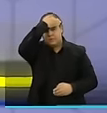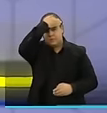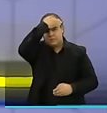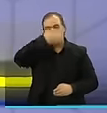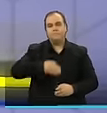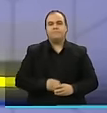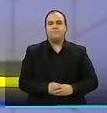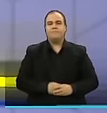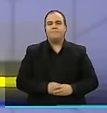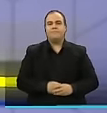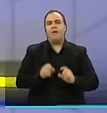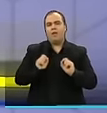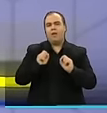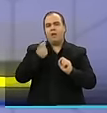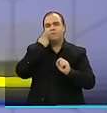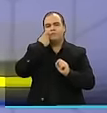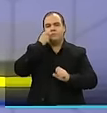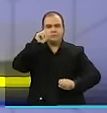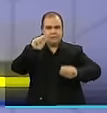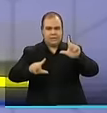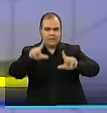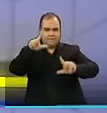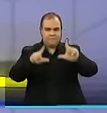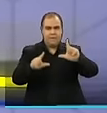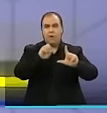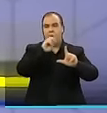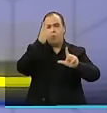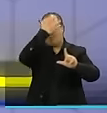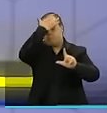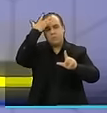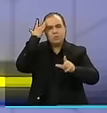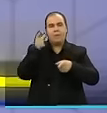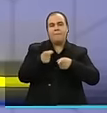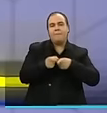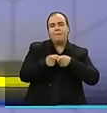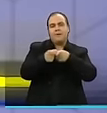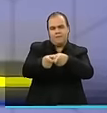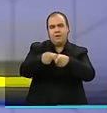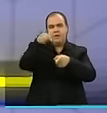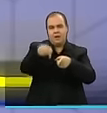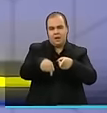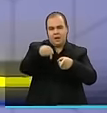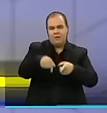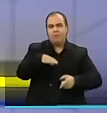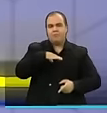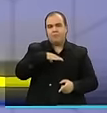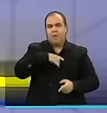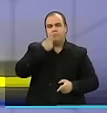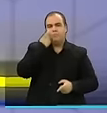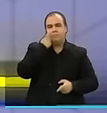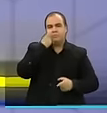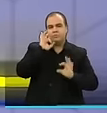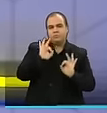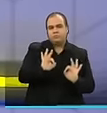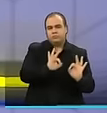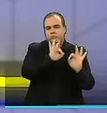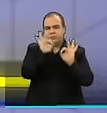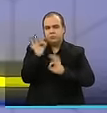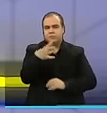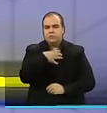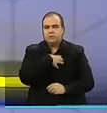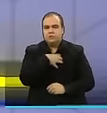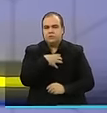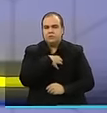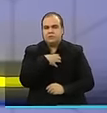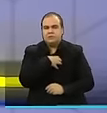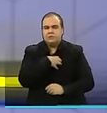quem tem ligado a TV em São Paulo, ou então quem vive nas periferias da cidade, tem acompanhado e sentido na pele o